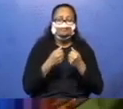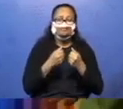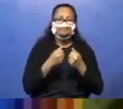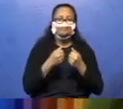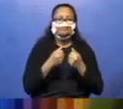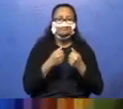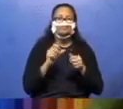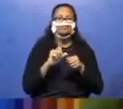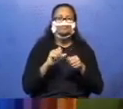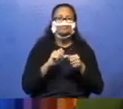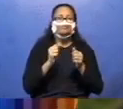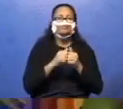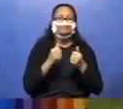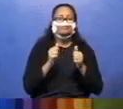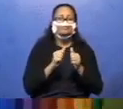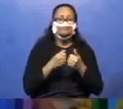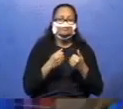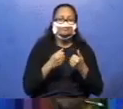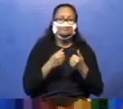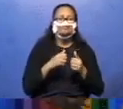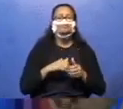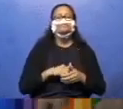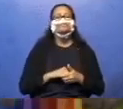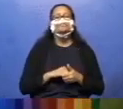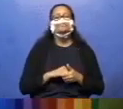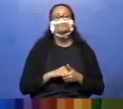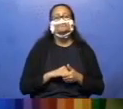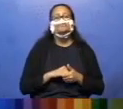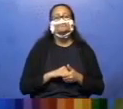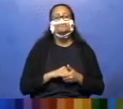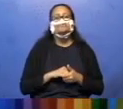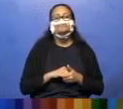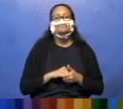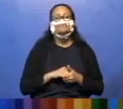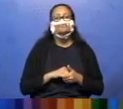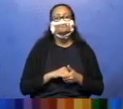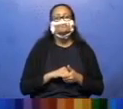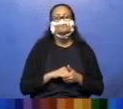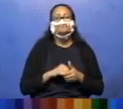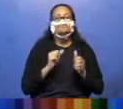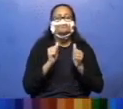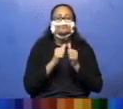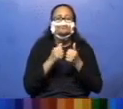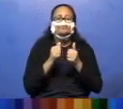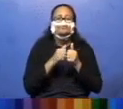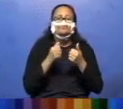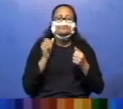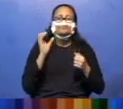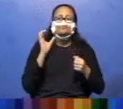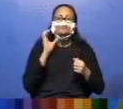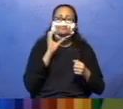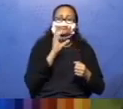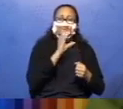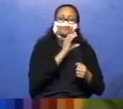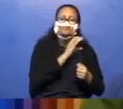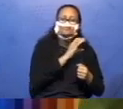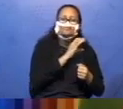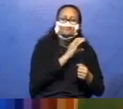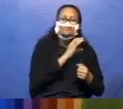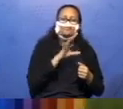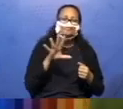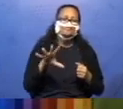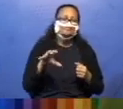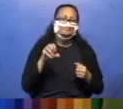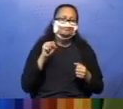Então, o pão e a mão no pão. E aí, com o pão quentinho, a gente pega ele, o